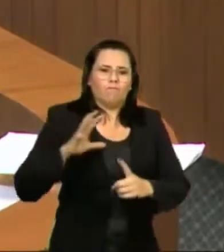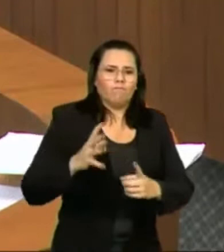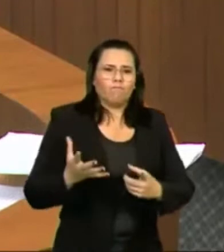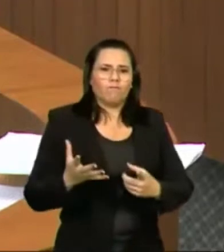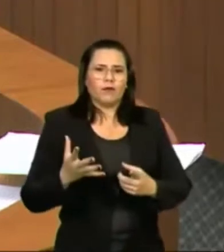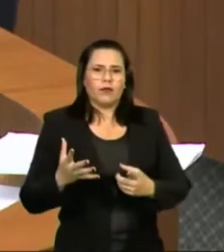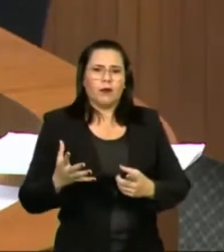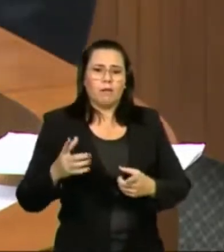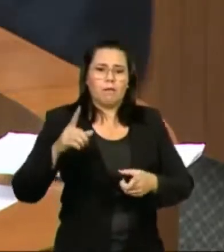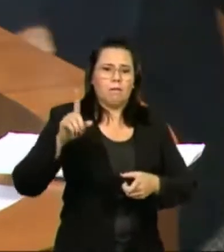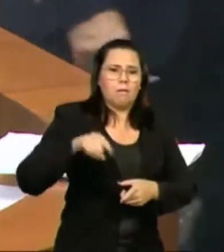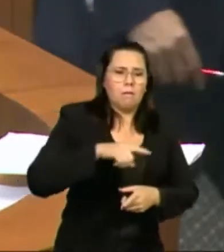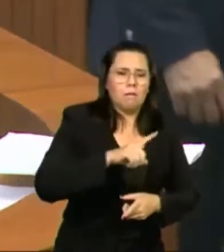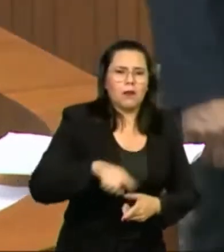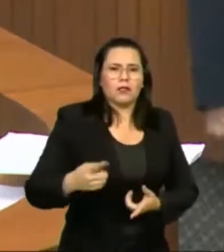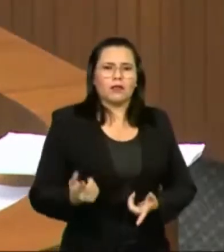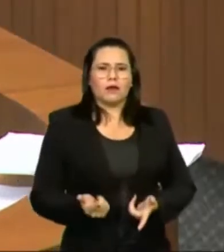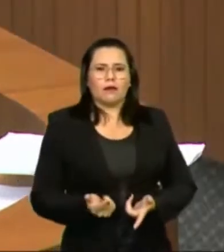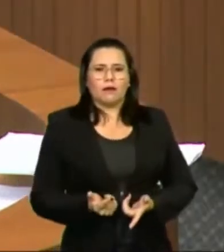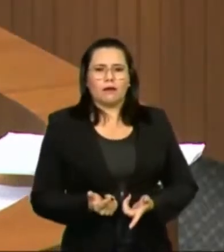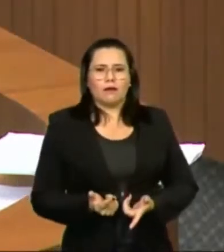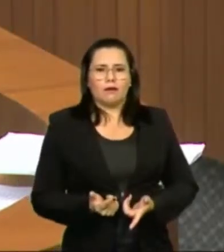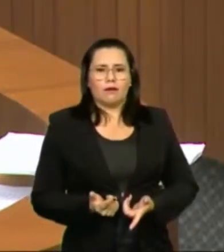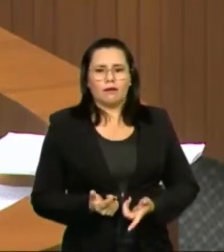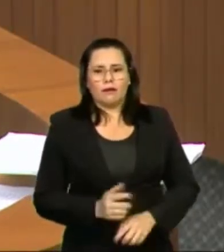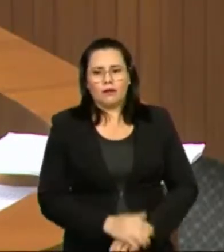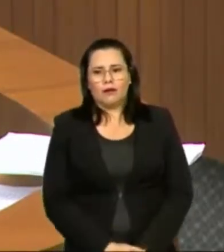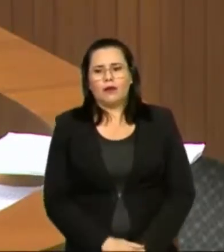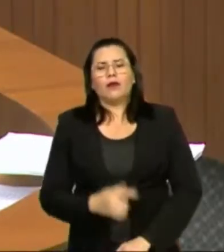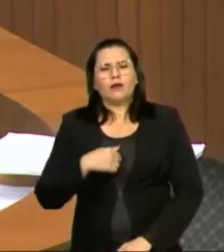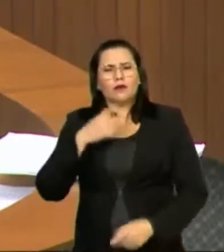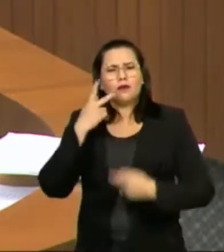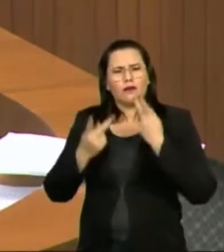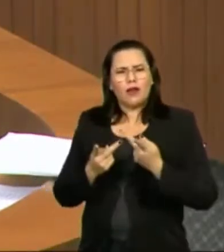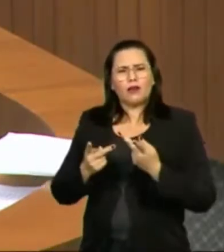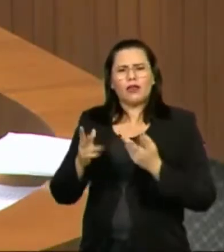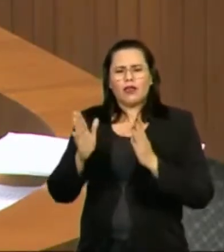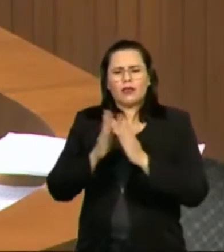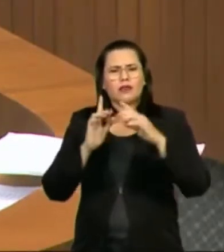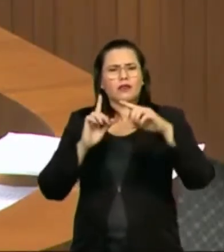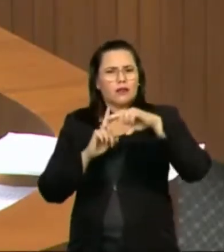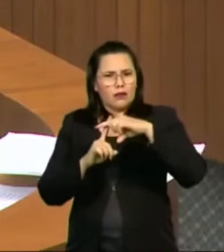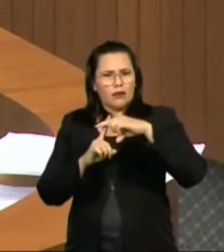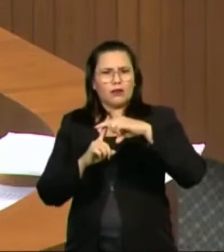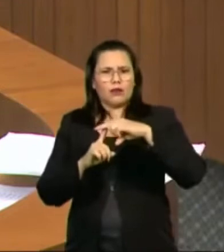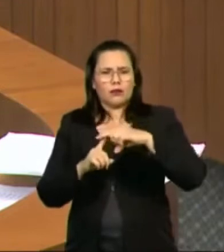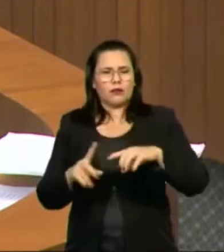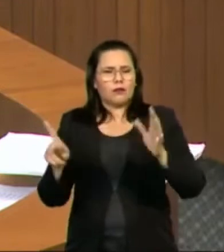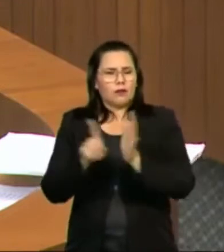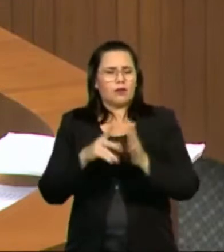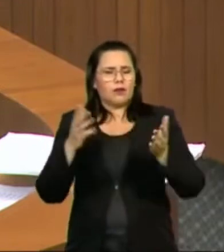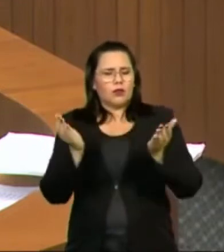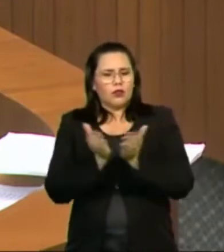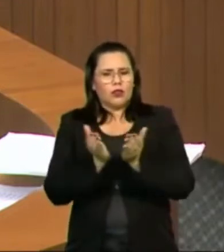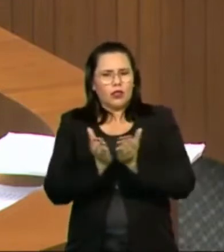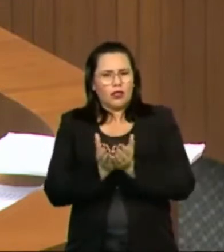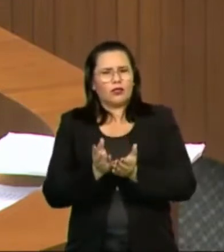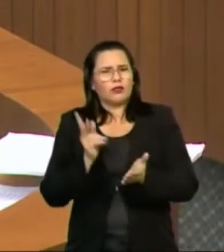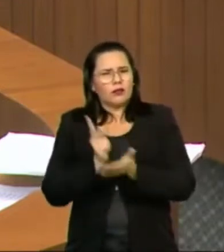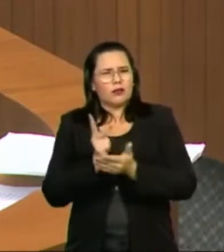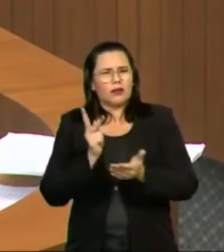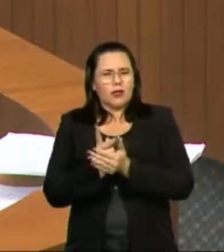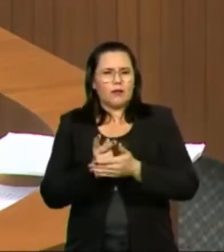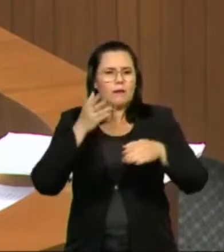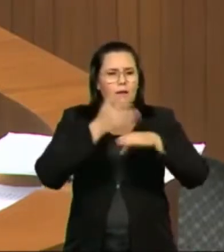afirmo que as igrejas, especialmente as evangélicas, desempenham um papel vital